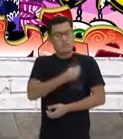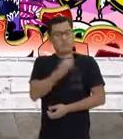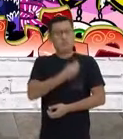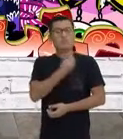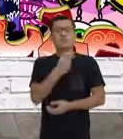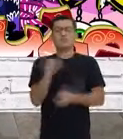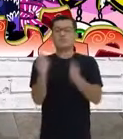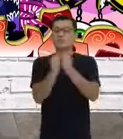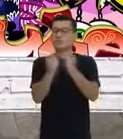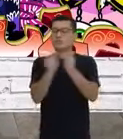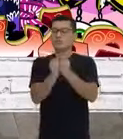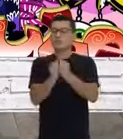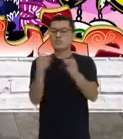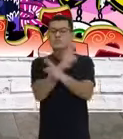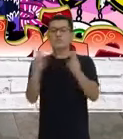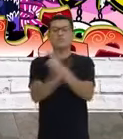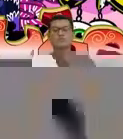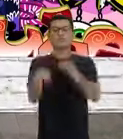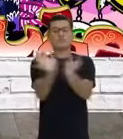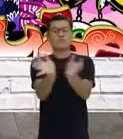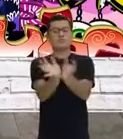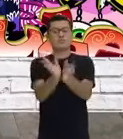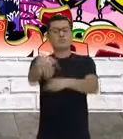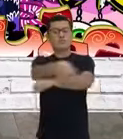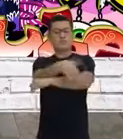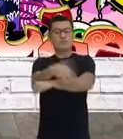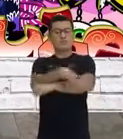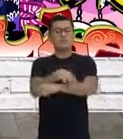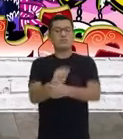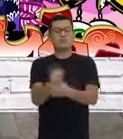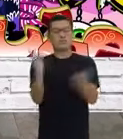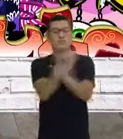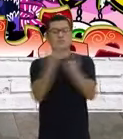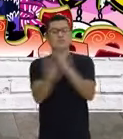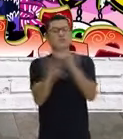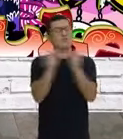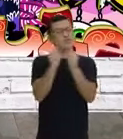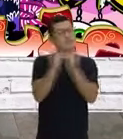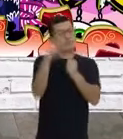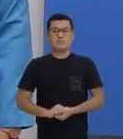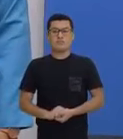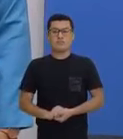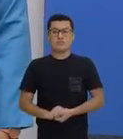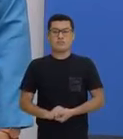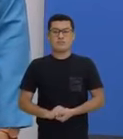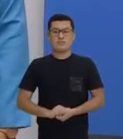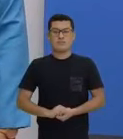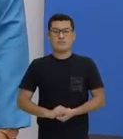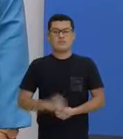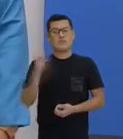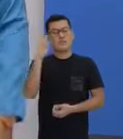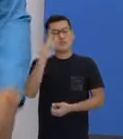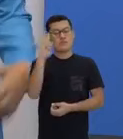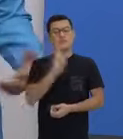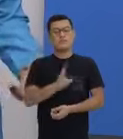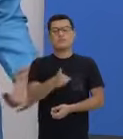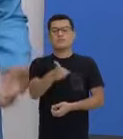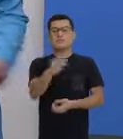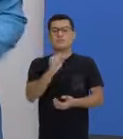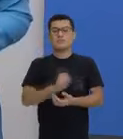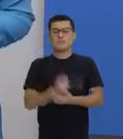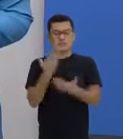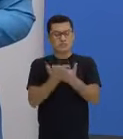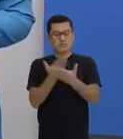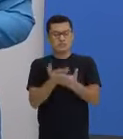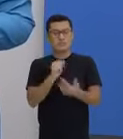com ela passou a comunidade Vila ao interagir com nossos personagens e para continuar